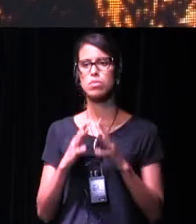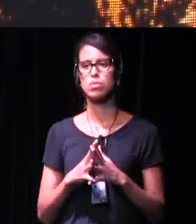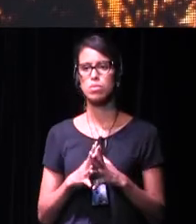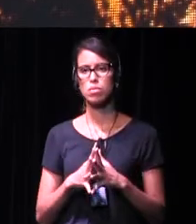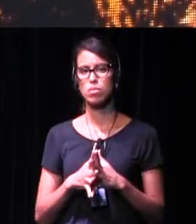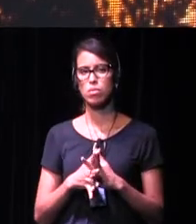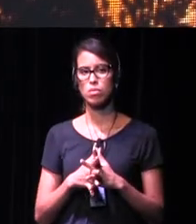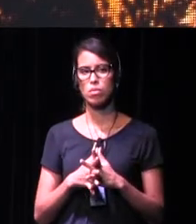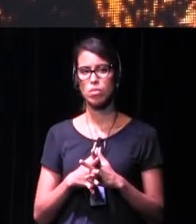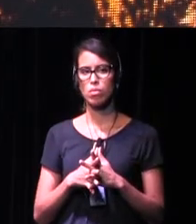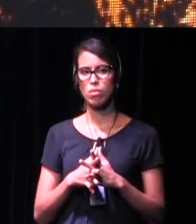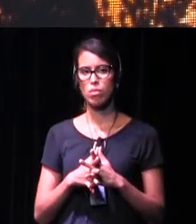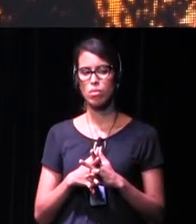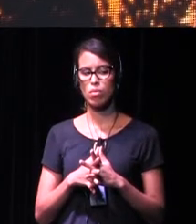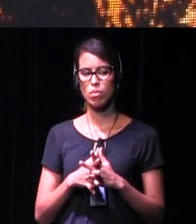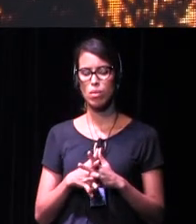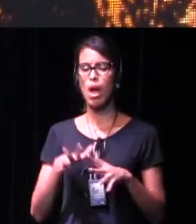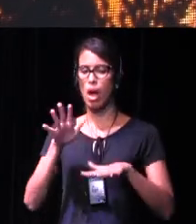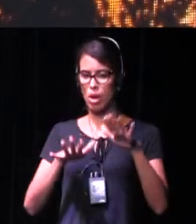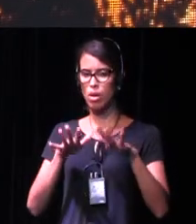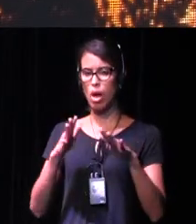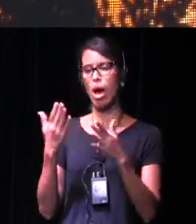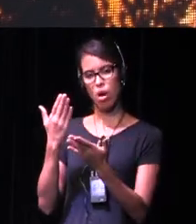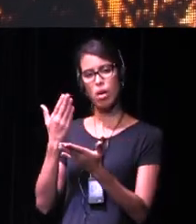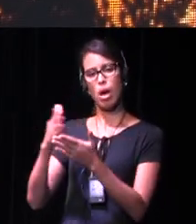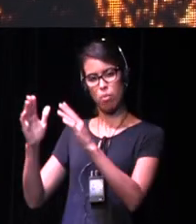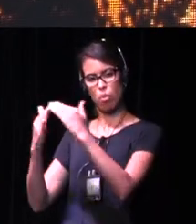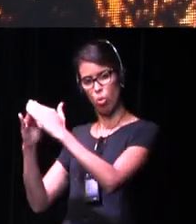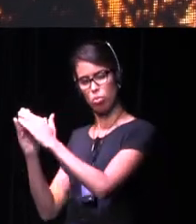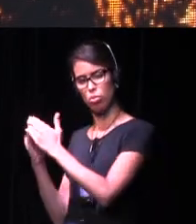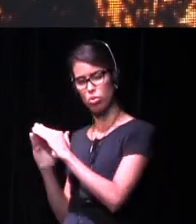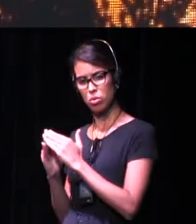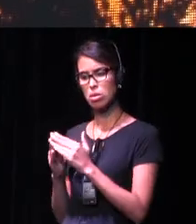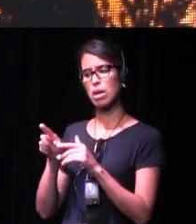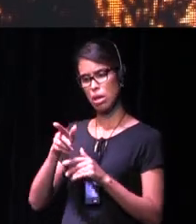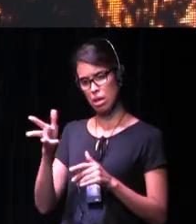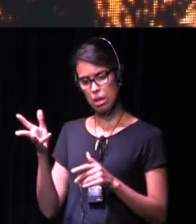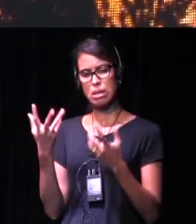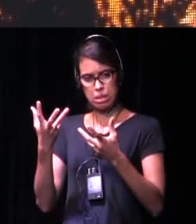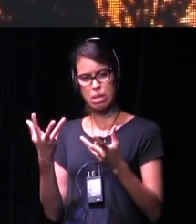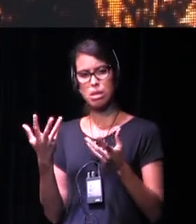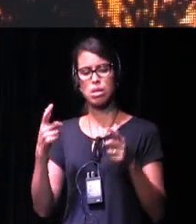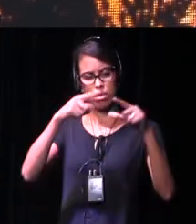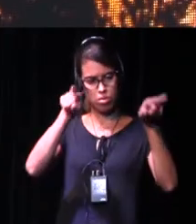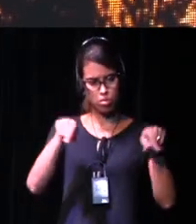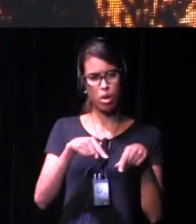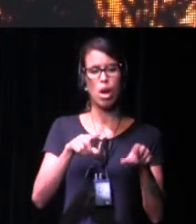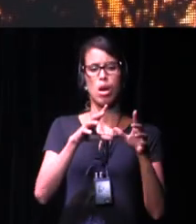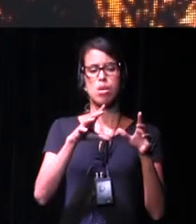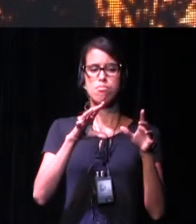definitivamente havia uma necessidade de outras comunidades que precisavam passar por esse espaço público